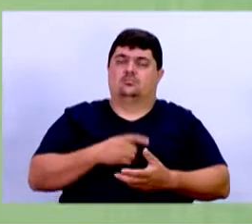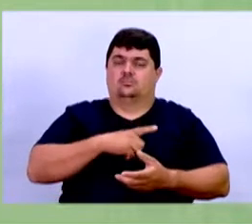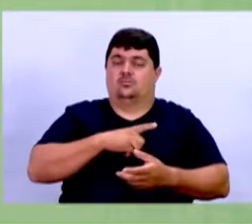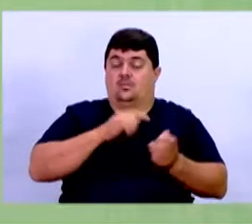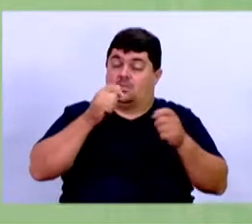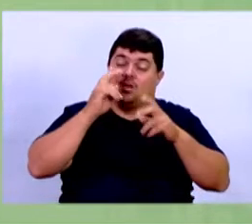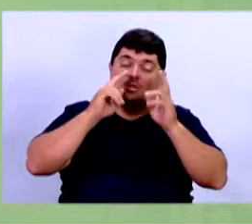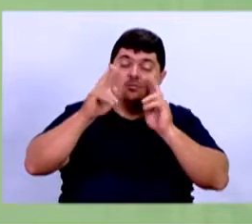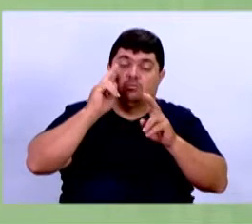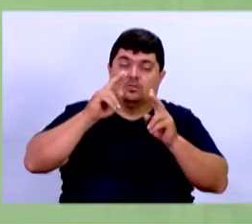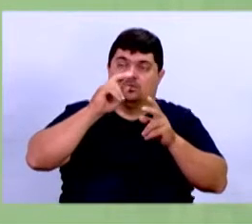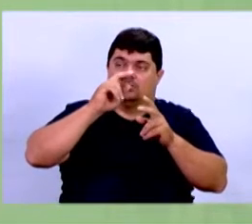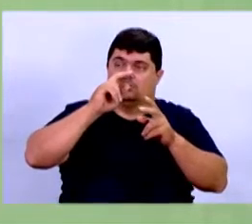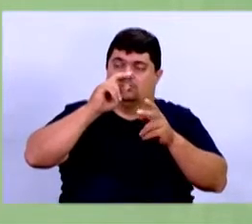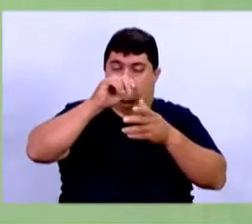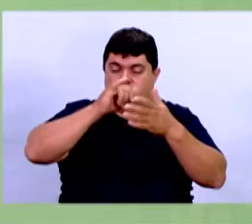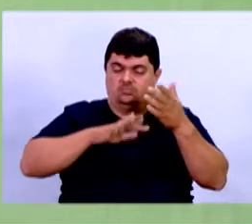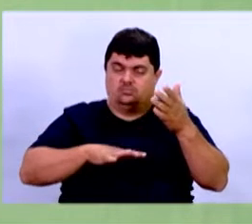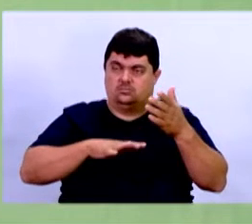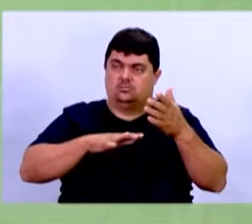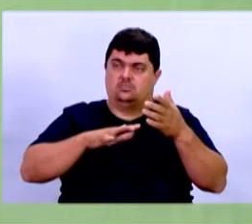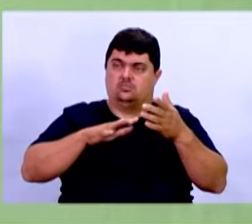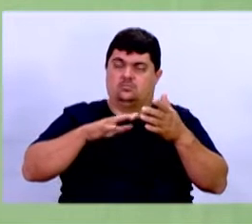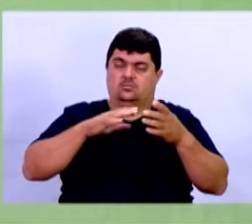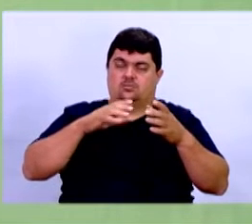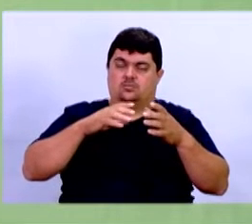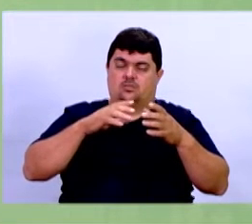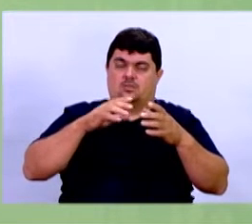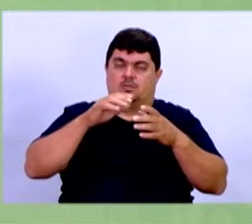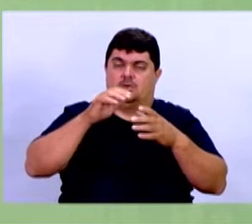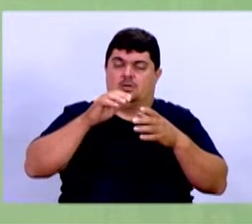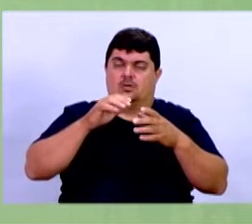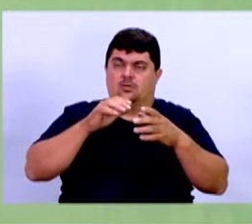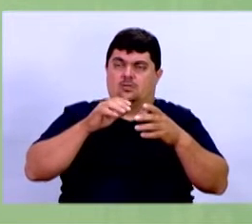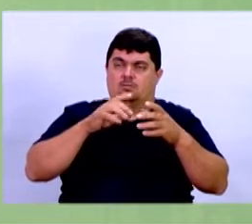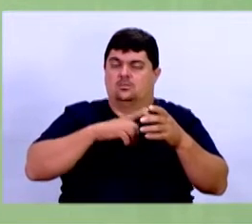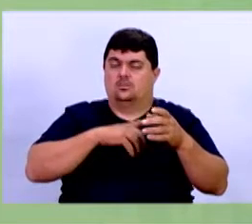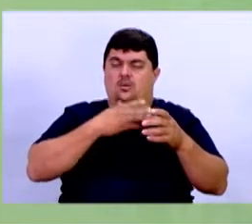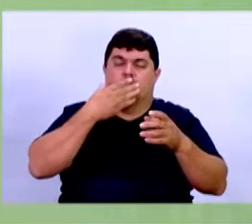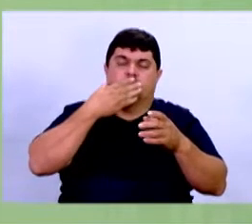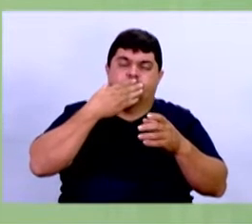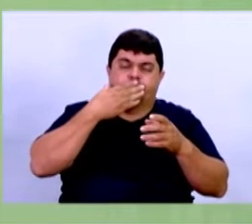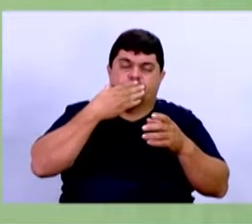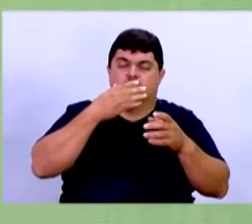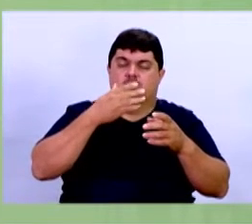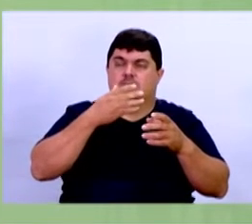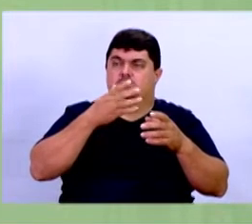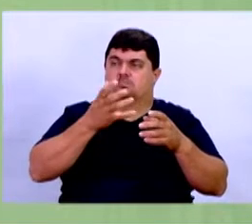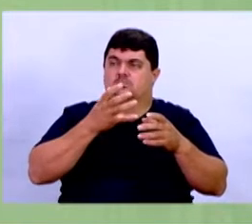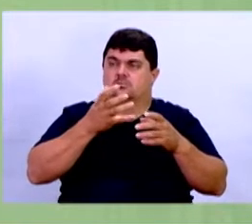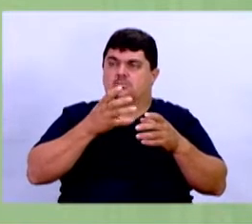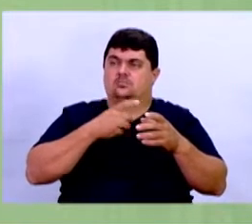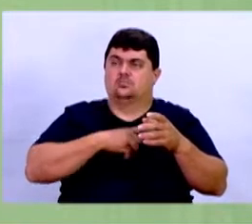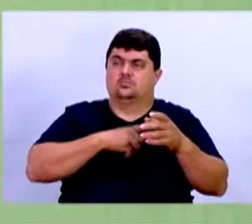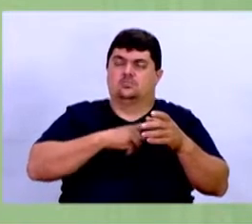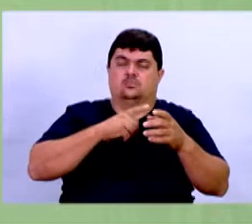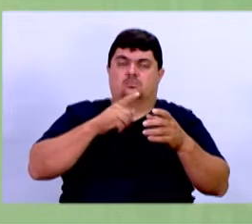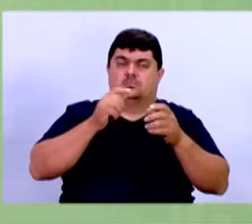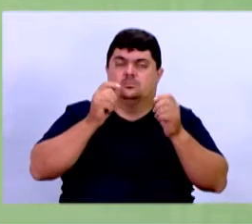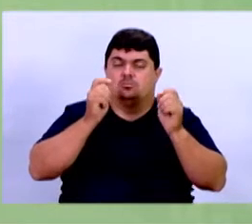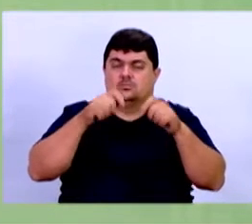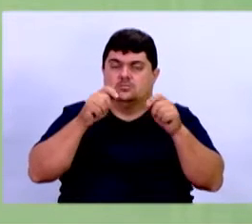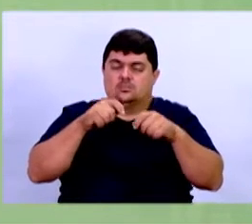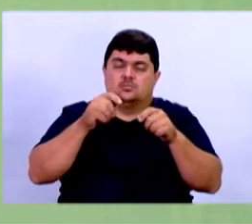ver no material, eu coloco a coluna que eu quero, o tipos de dados que eu quero naquela